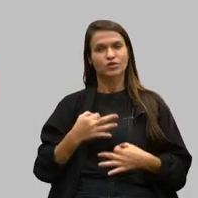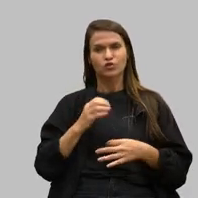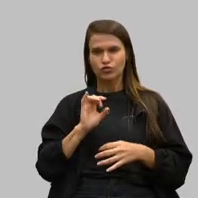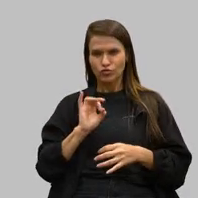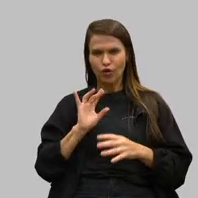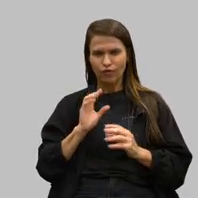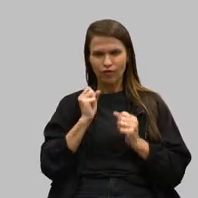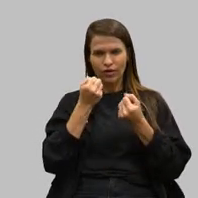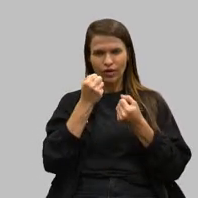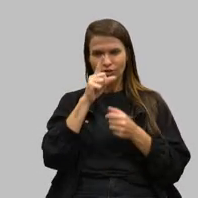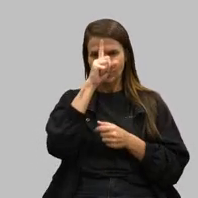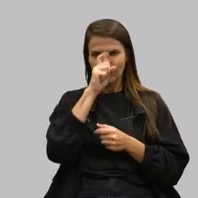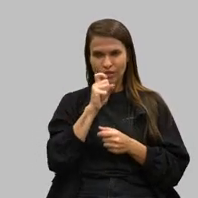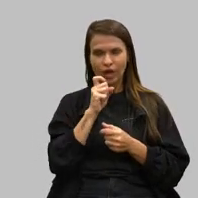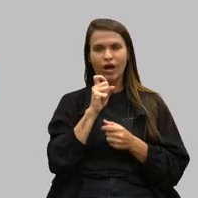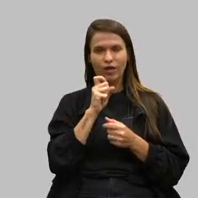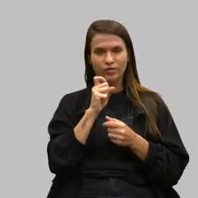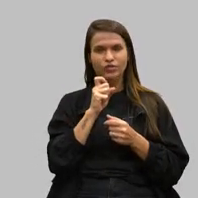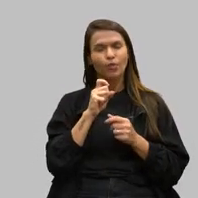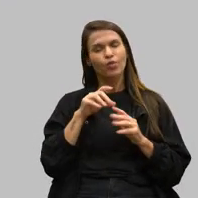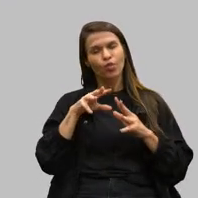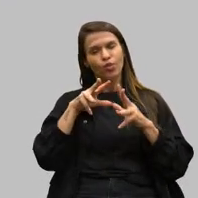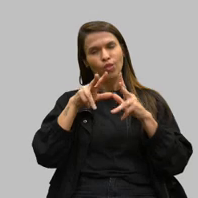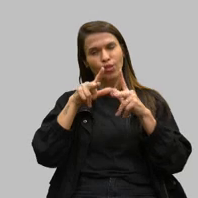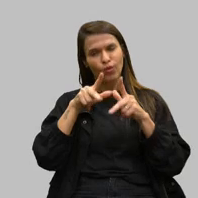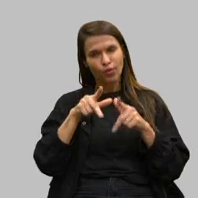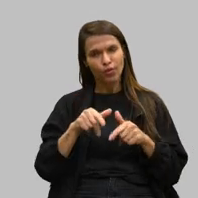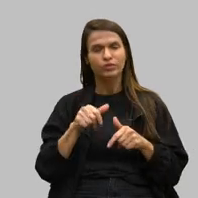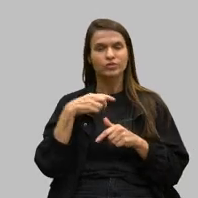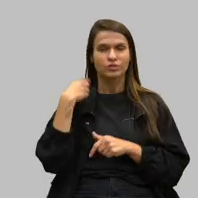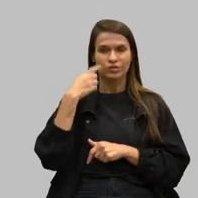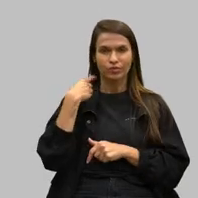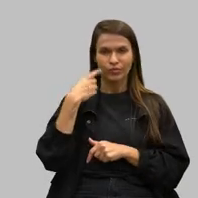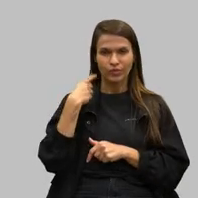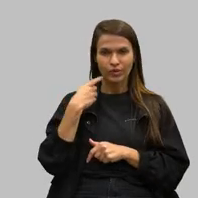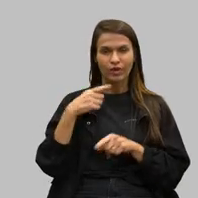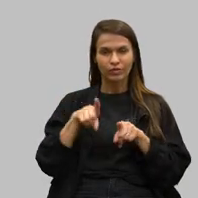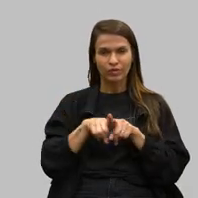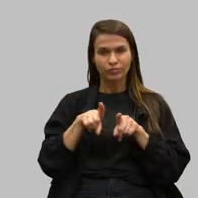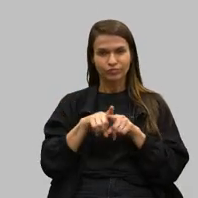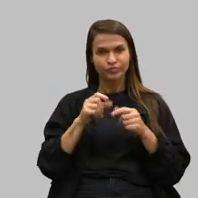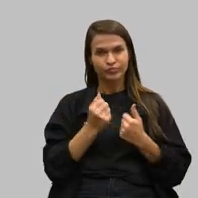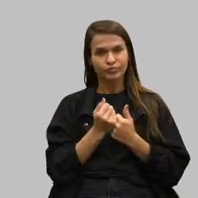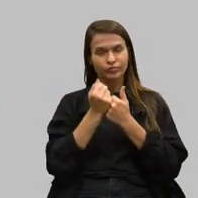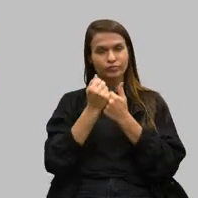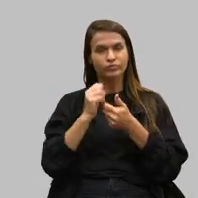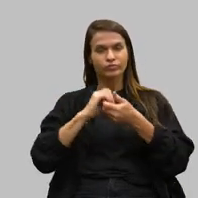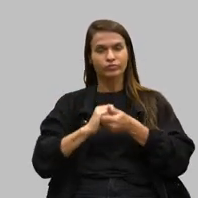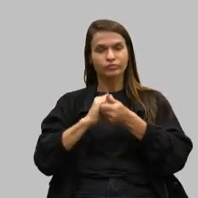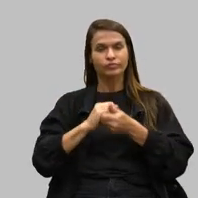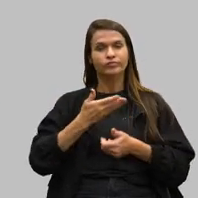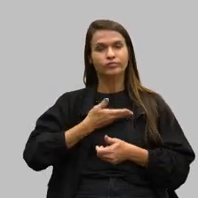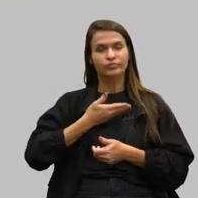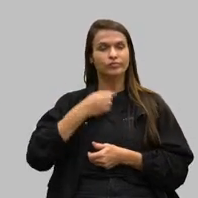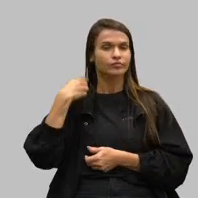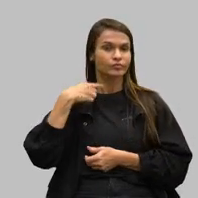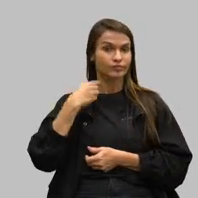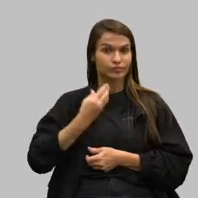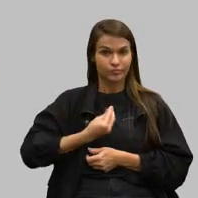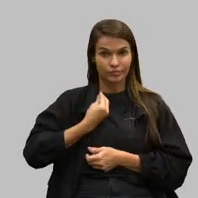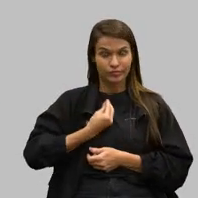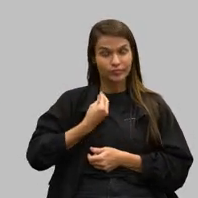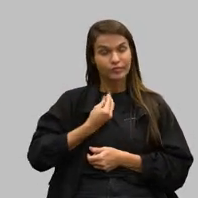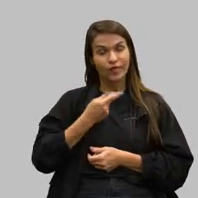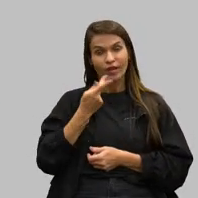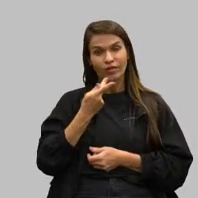os hospitais como mandatos de todas as deputadas, mas quero cumprimentar todos os colegas, deputados e deputadas presentes e dizer